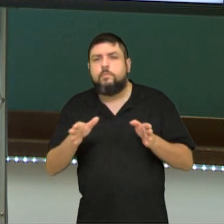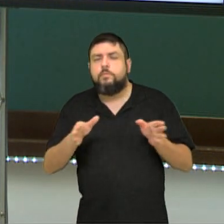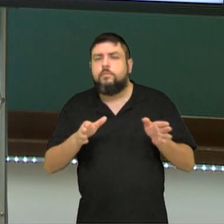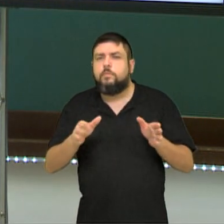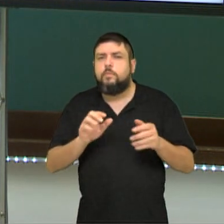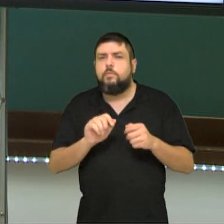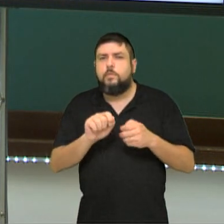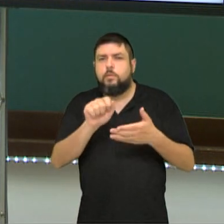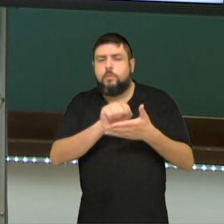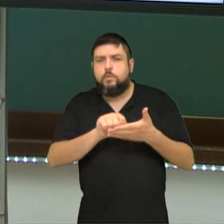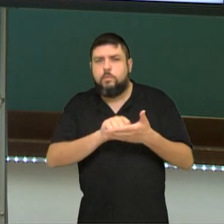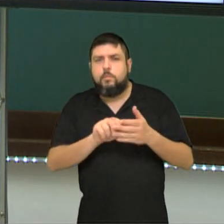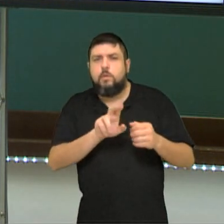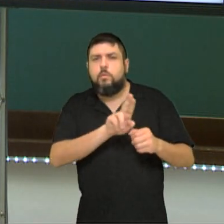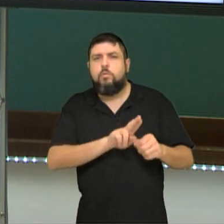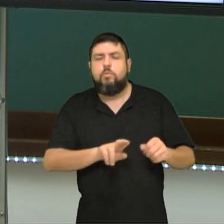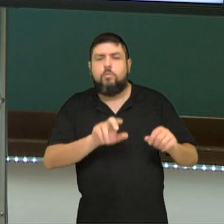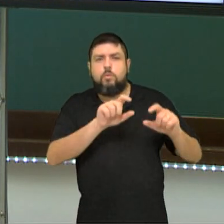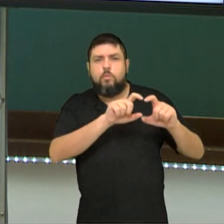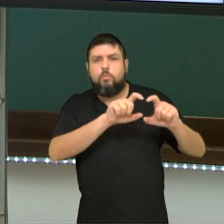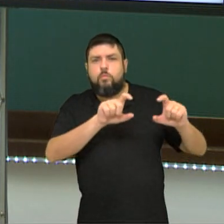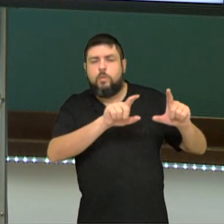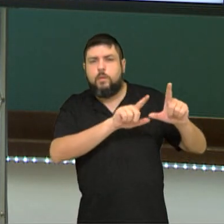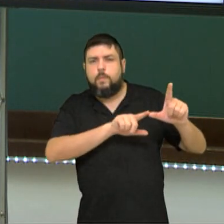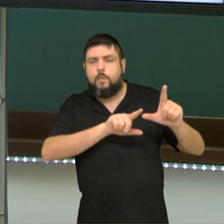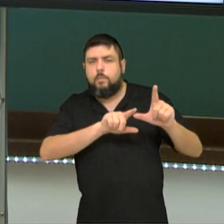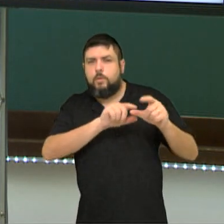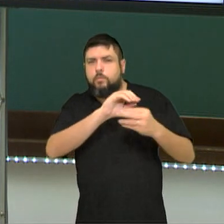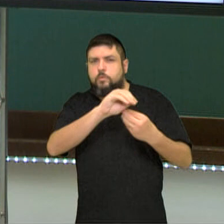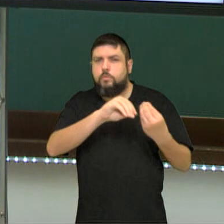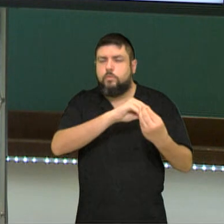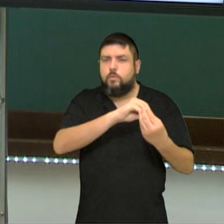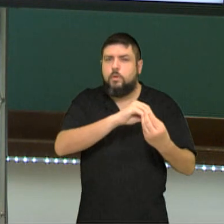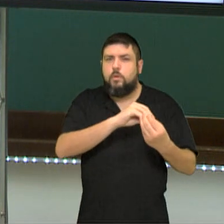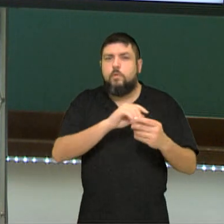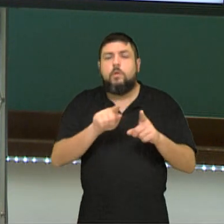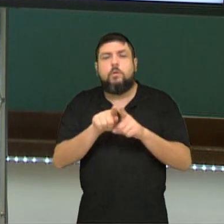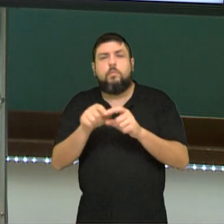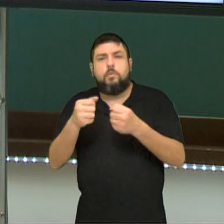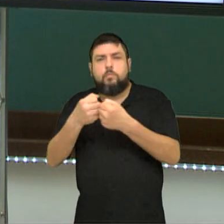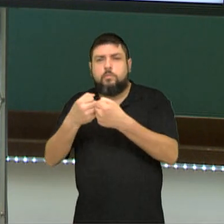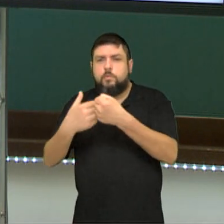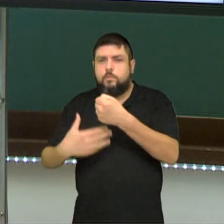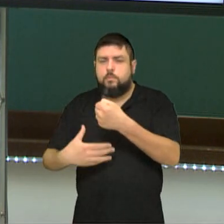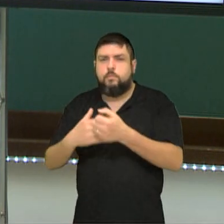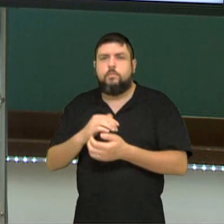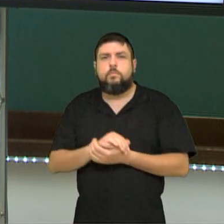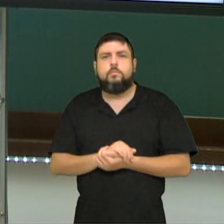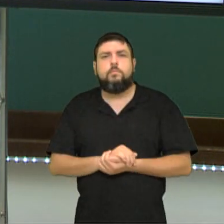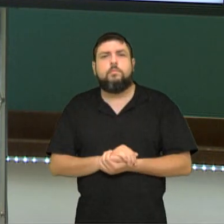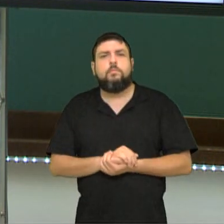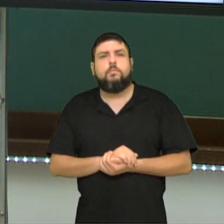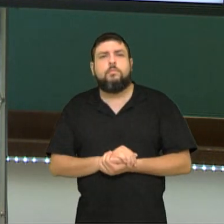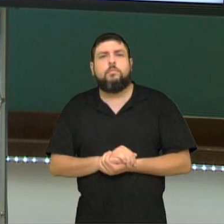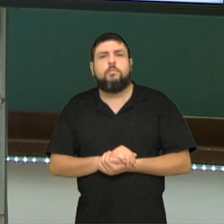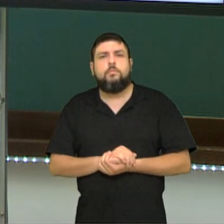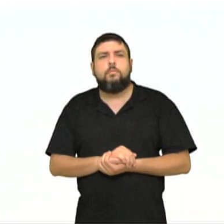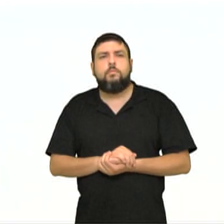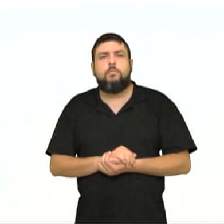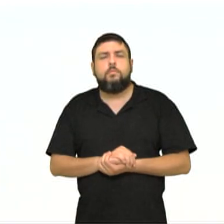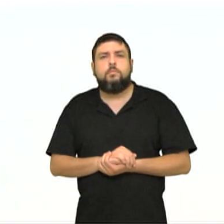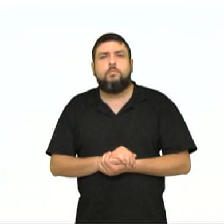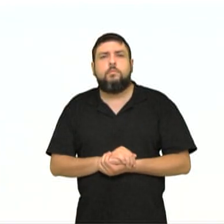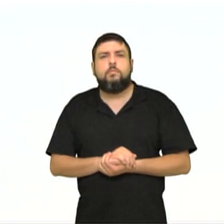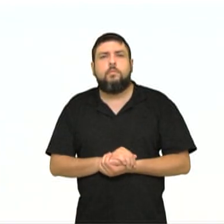polinômio e usando a fatoração. Tranquilo? Segunda figura, 2 lados medindo n,